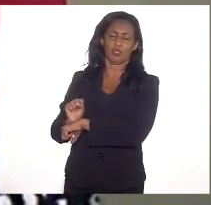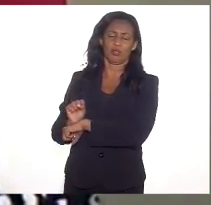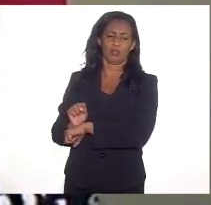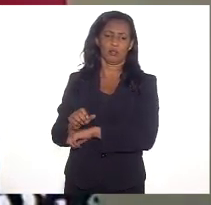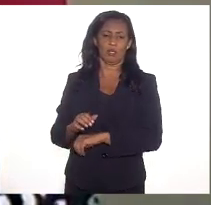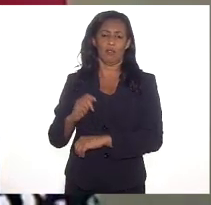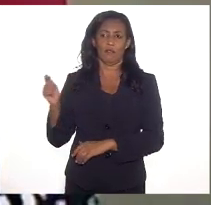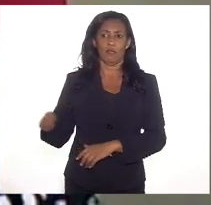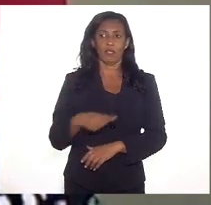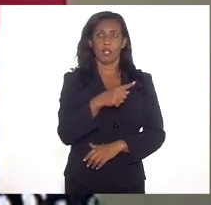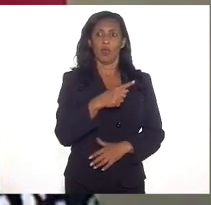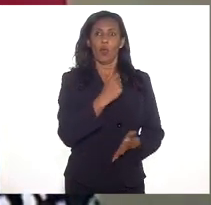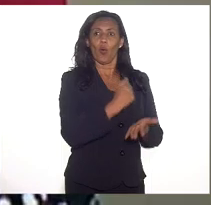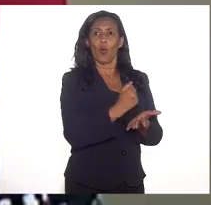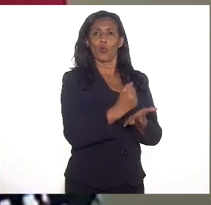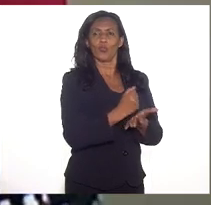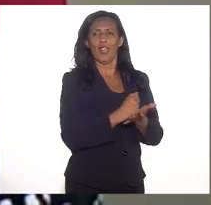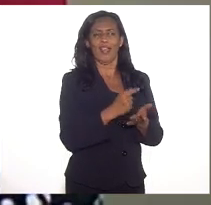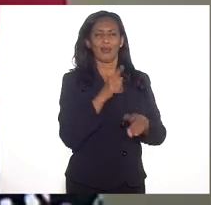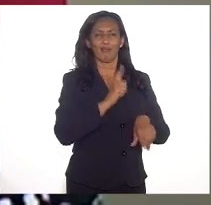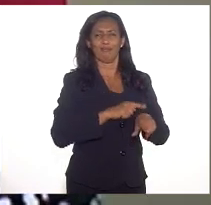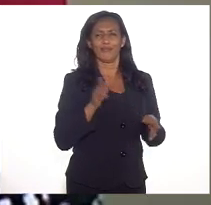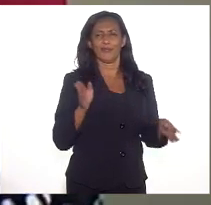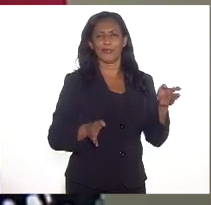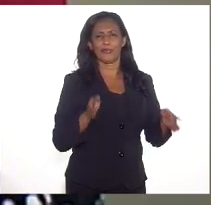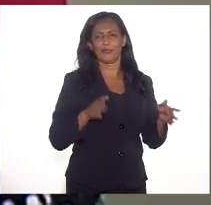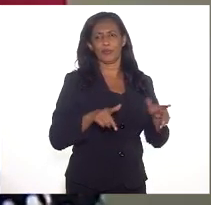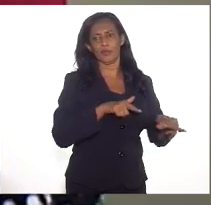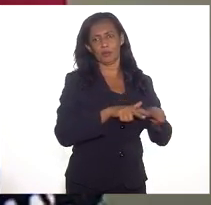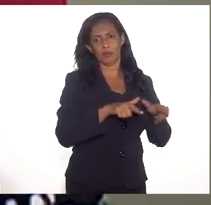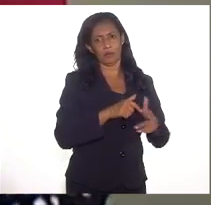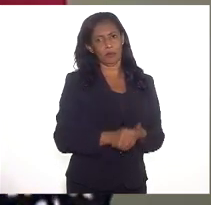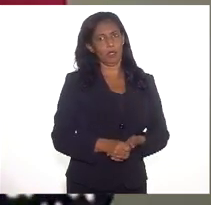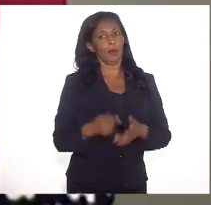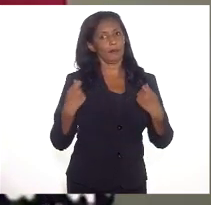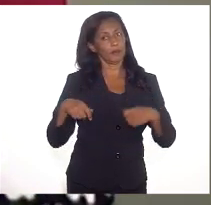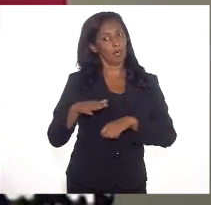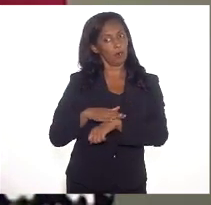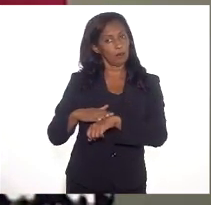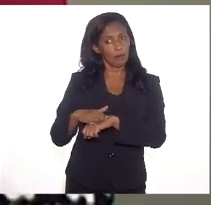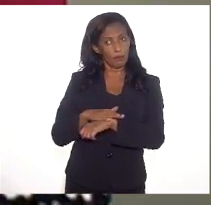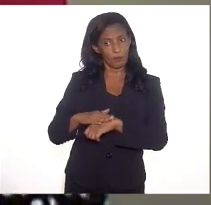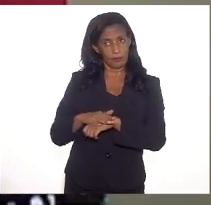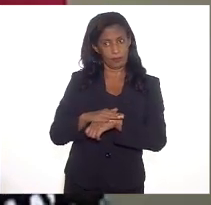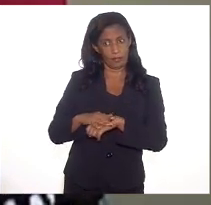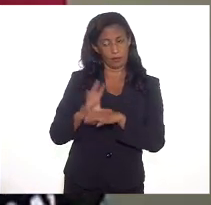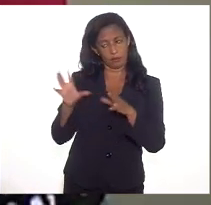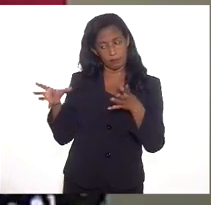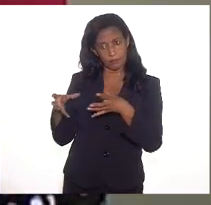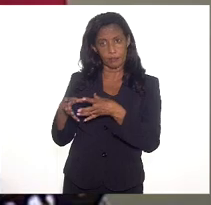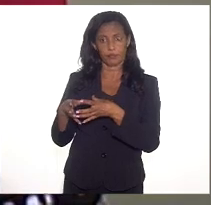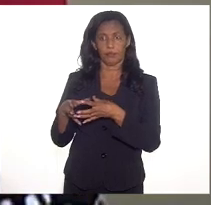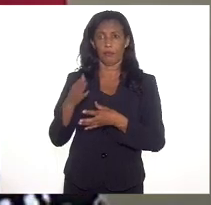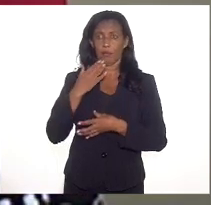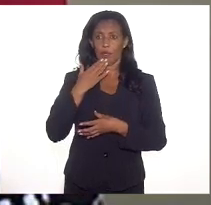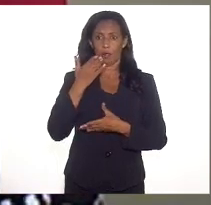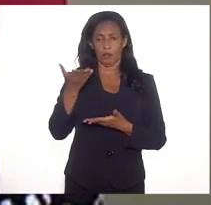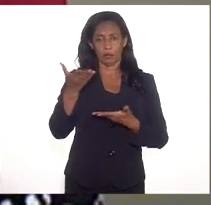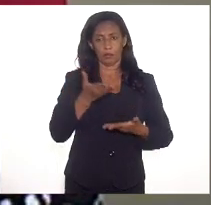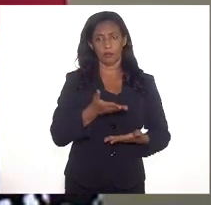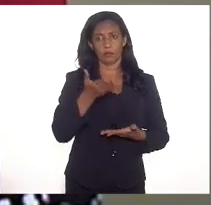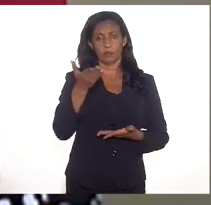fazer a contratação dos temporários. Então, acho que vale a pena uma conversa com eles, né, e pedir a Vossa